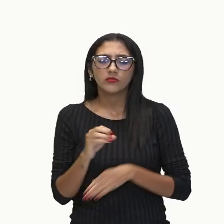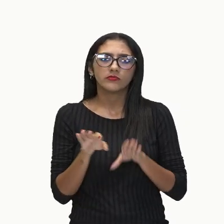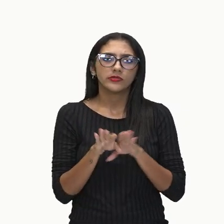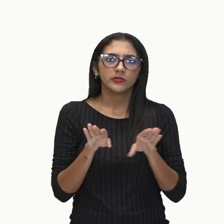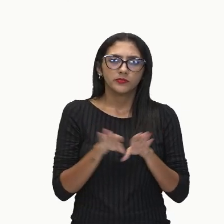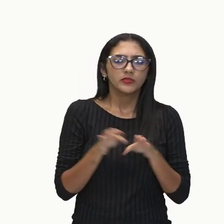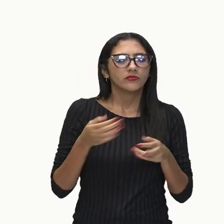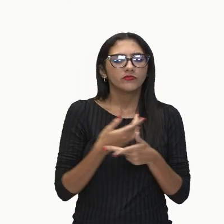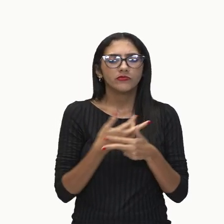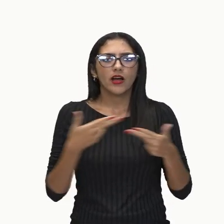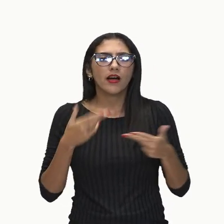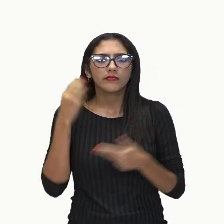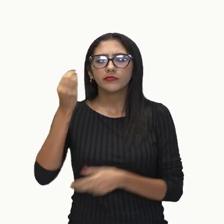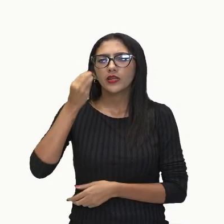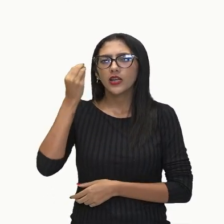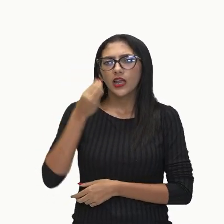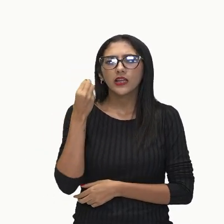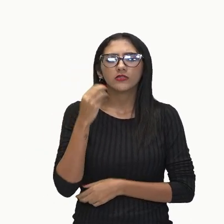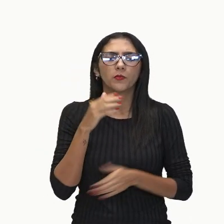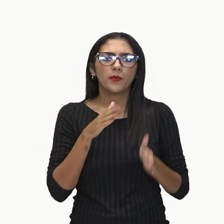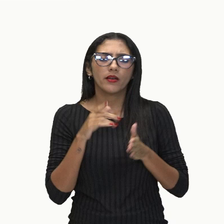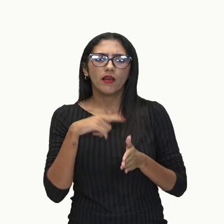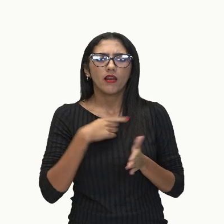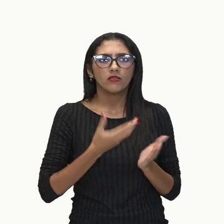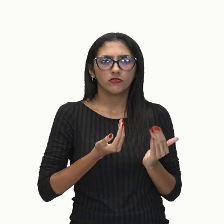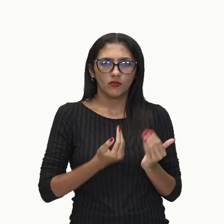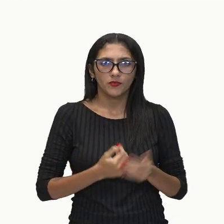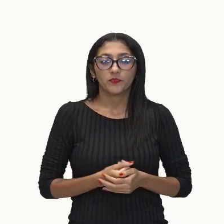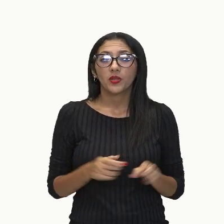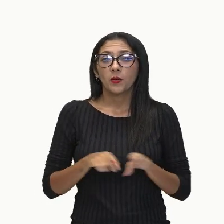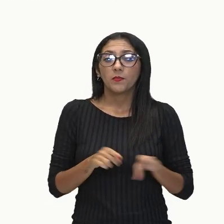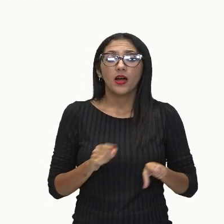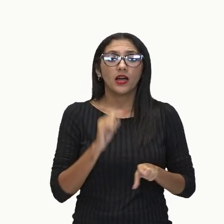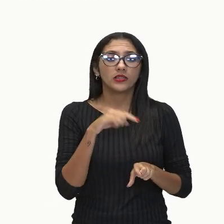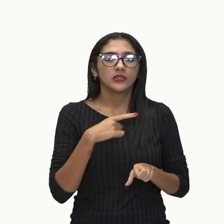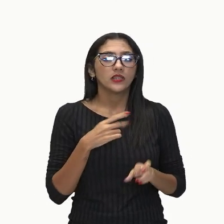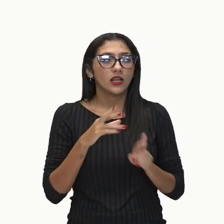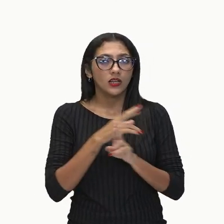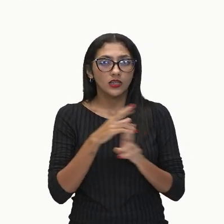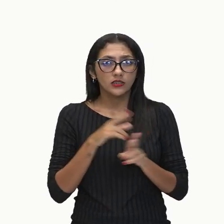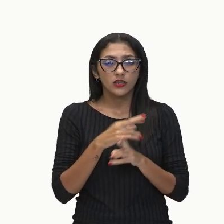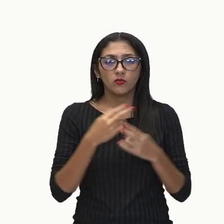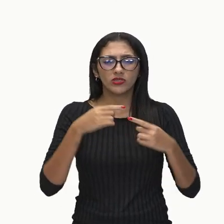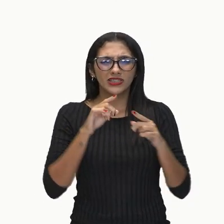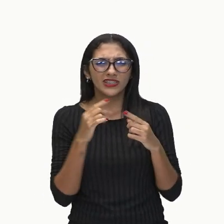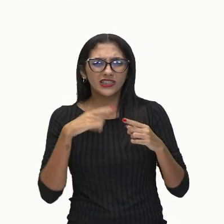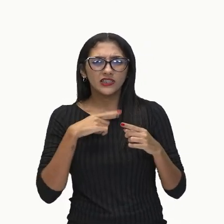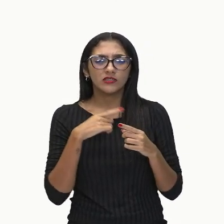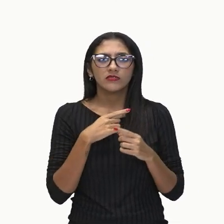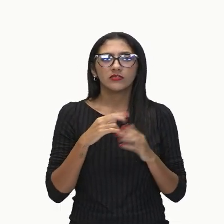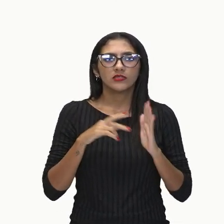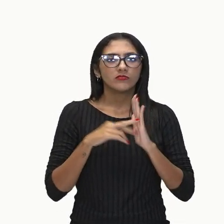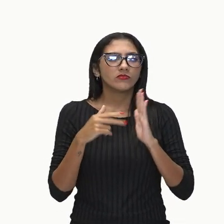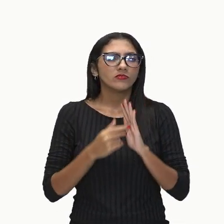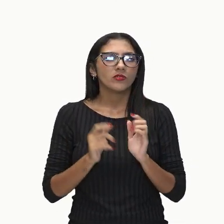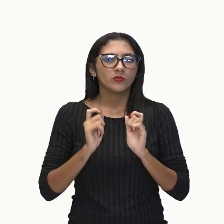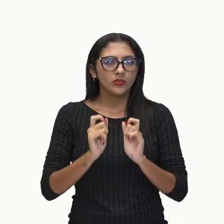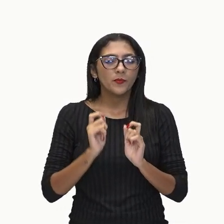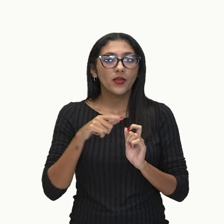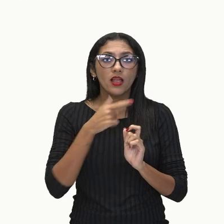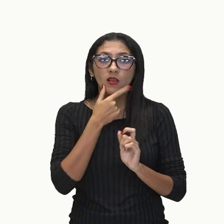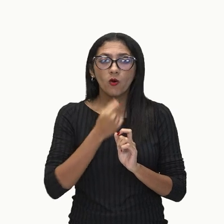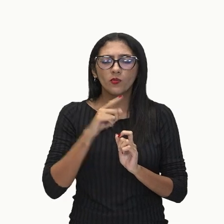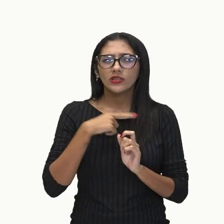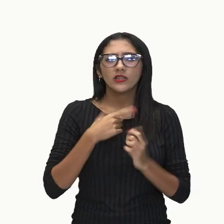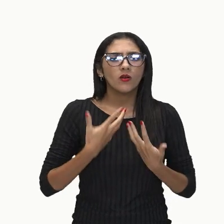E observem que esse eu lírico aí, ele se apresenta nesse mundo, olha só, ele está cansado, fatigado,